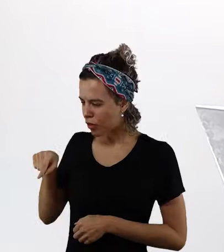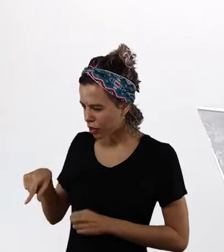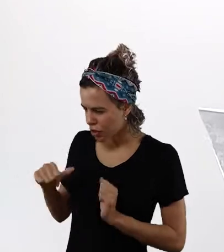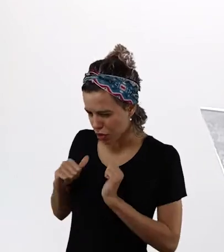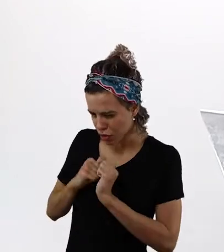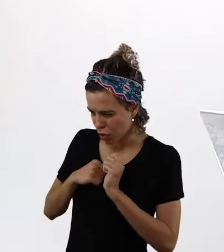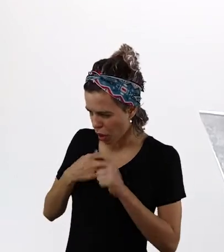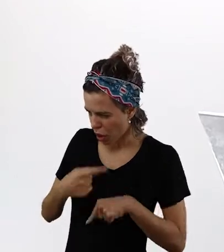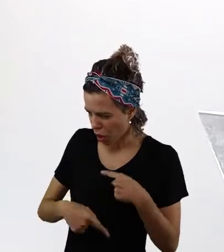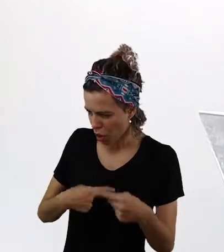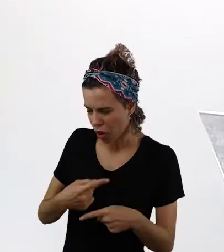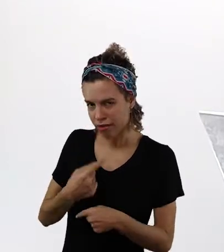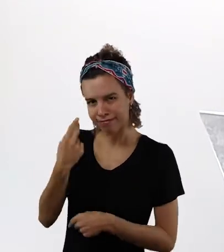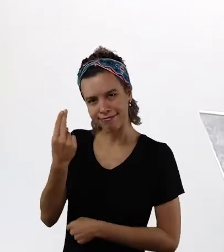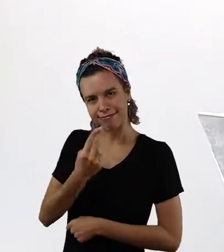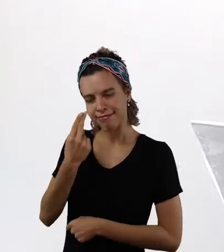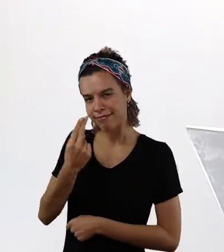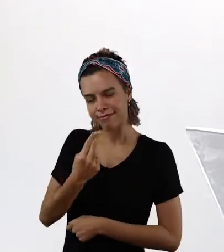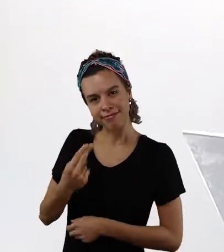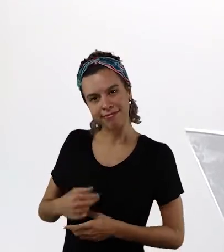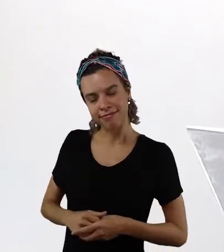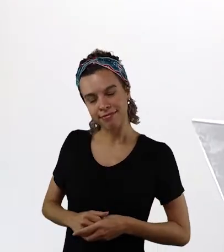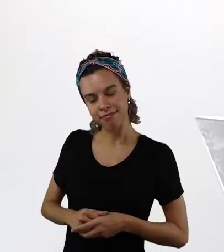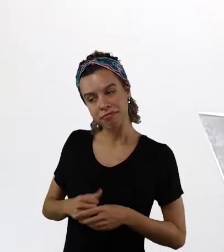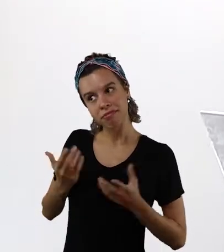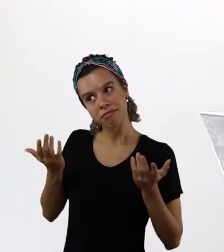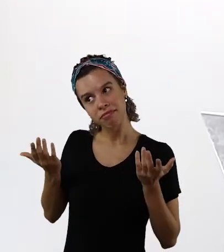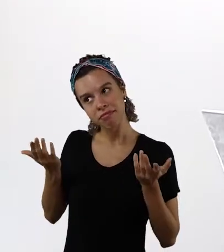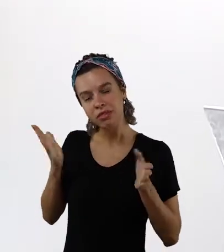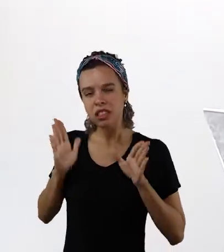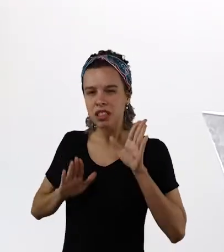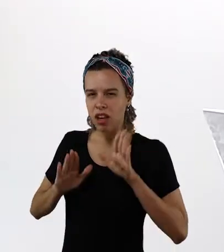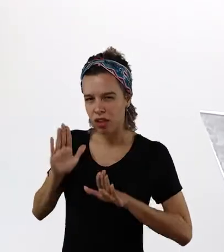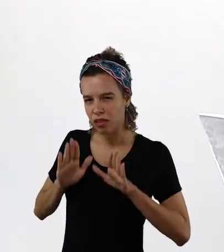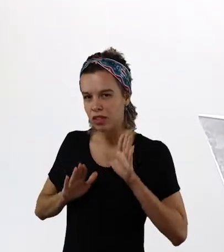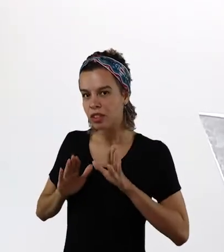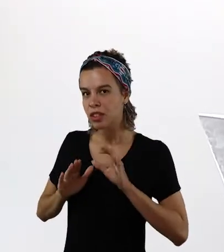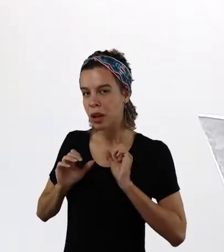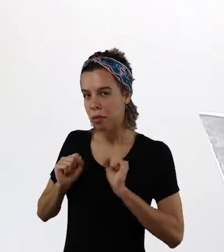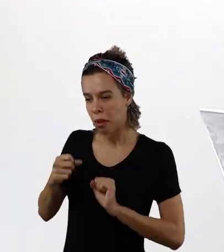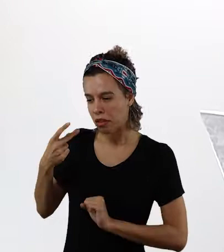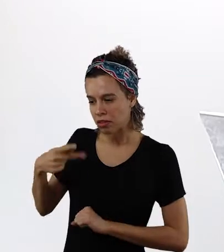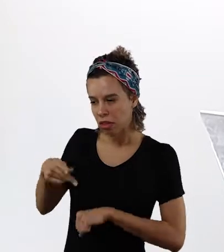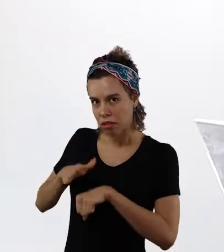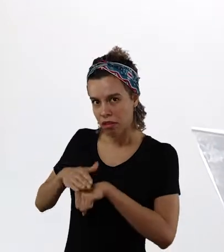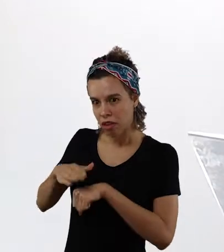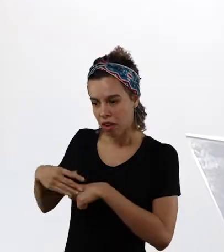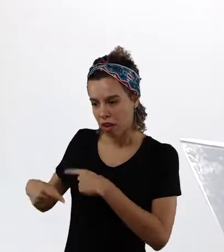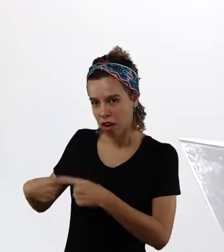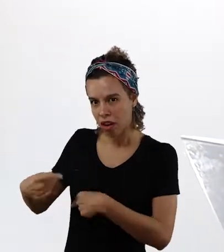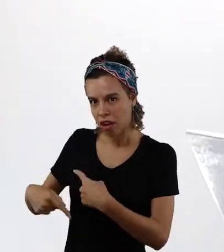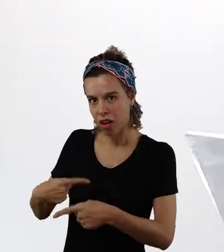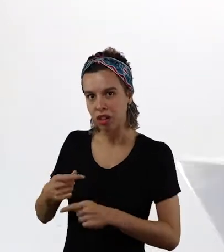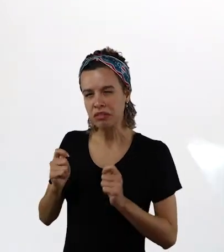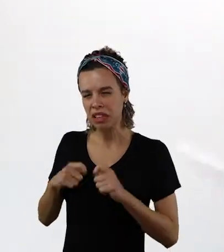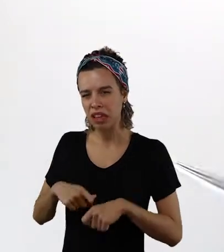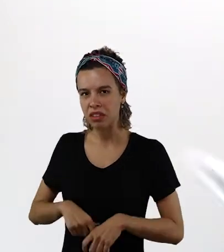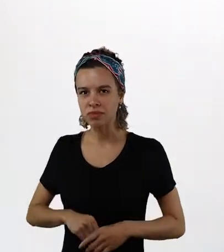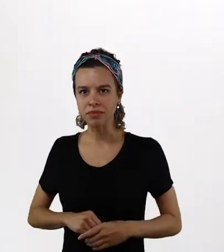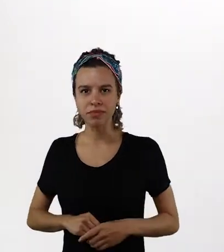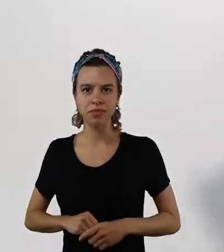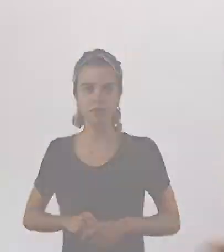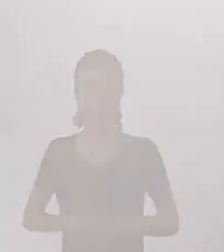Você não pode rolar comigo, disse o grande O. Mas talvez possa rolar sozinha.